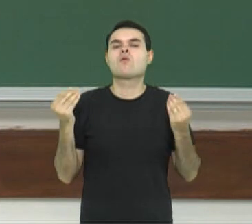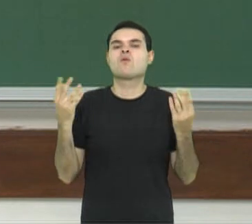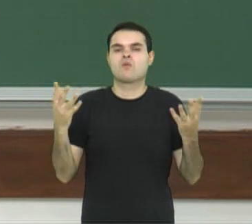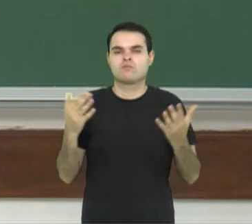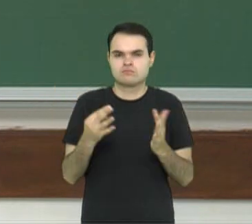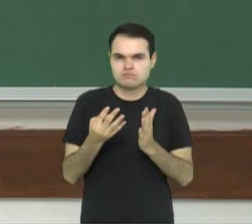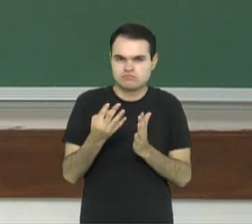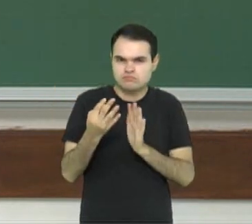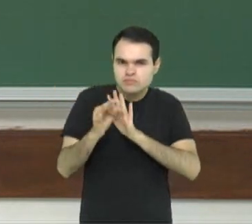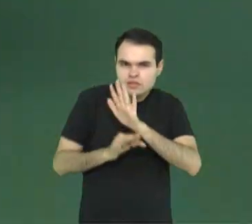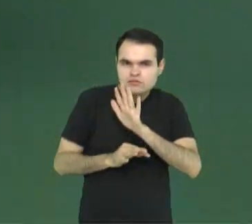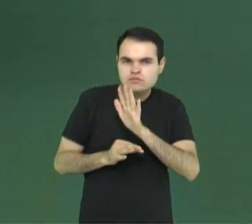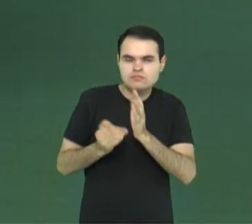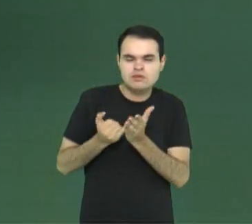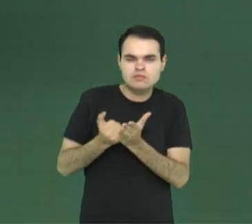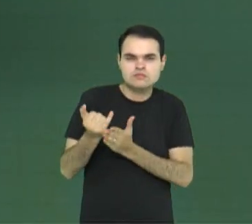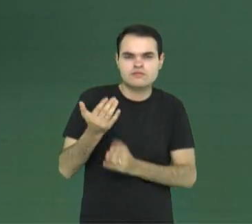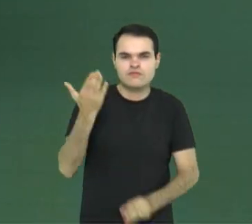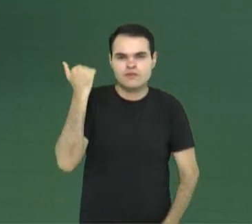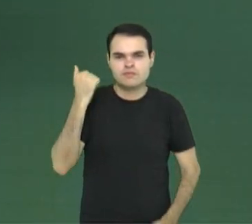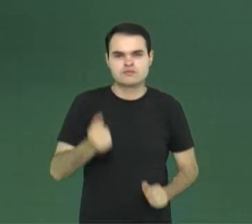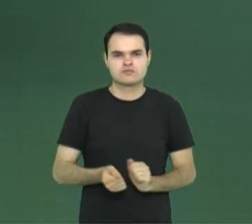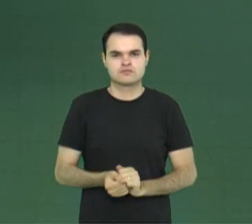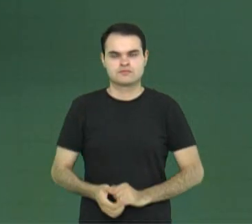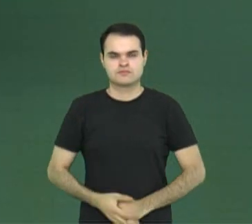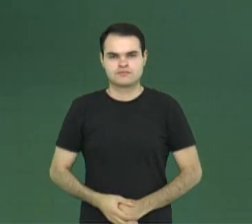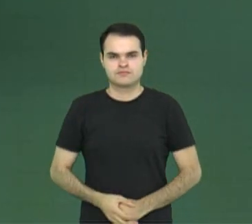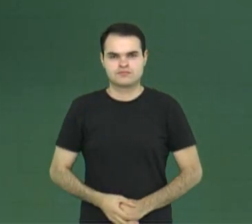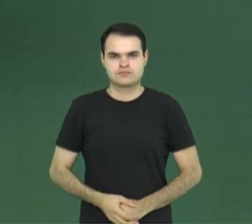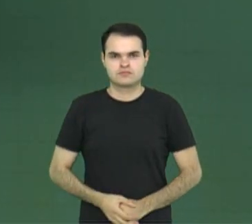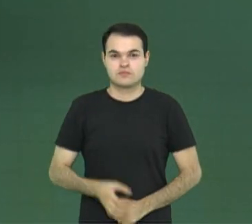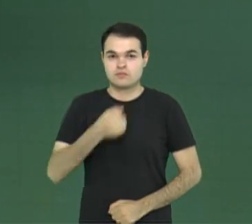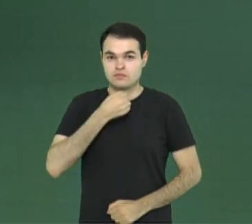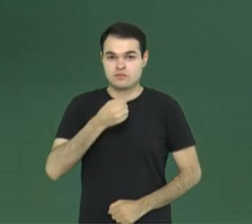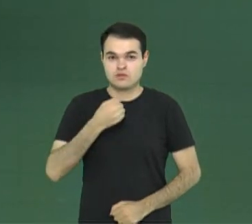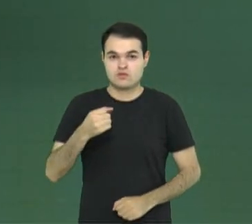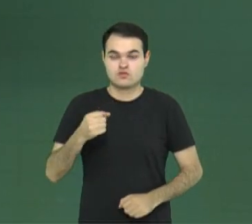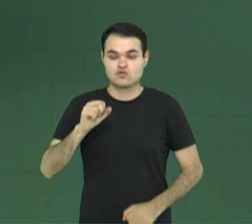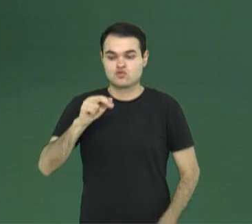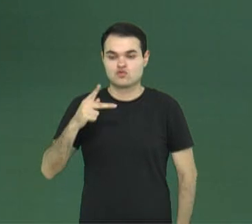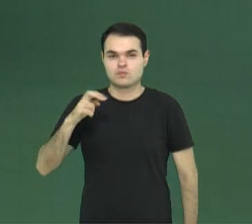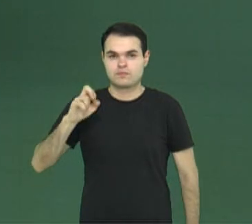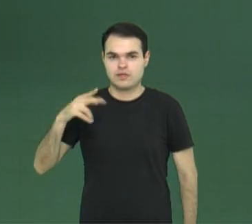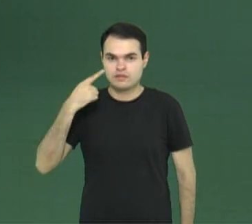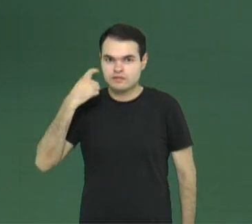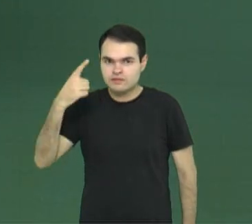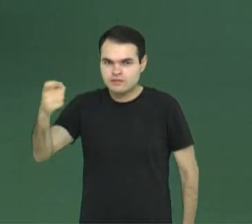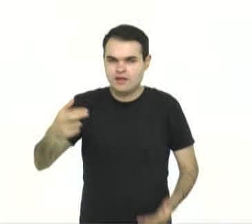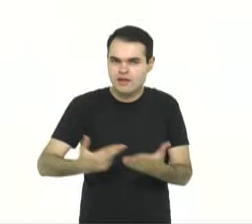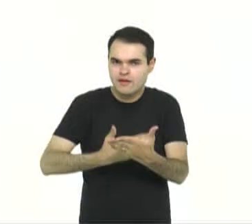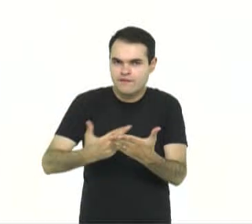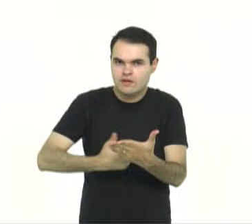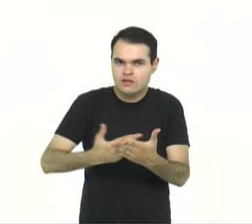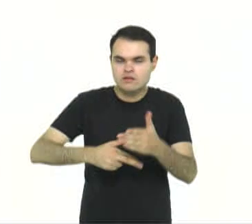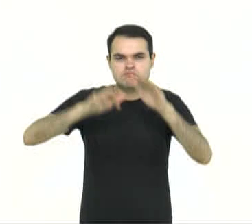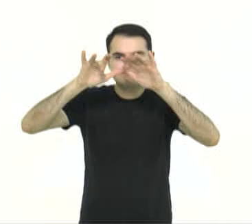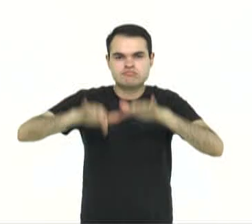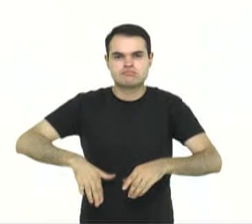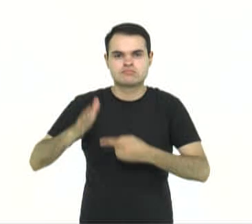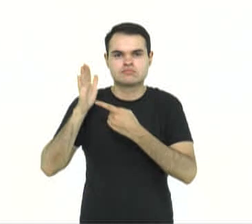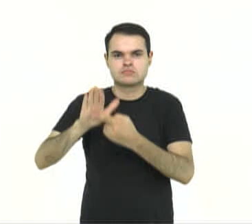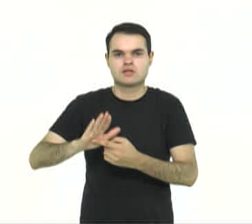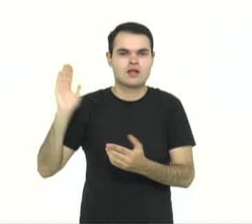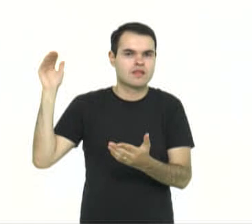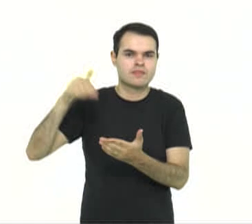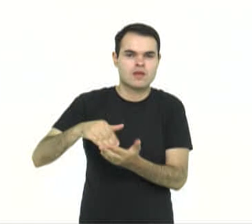gente introduzir o nosso conteúdo. Acompanha comigo lá. Mais uma reportagem da Super Interessante, o professor adora essa revista, né? Então vamos lá. Até o